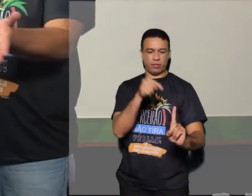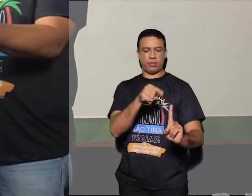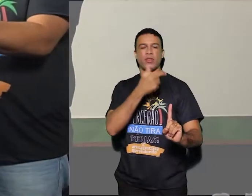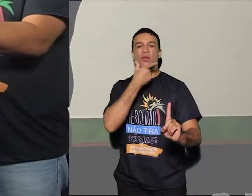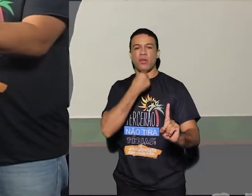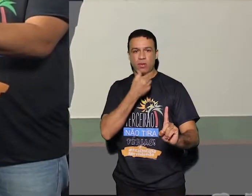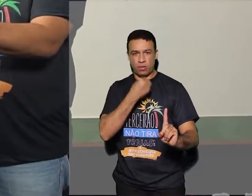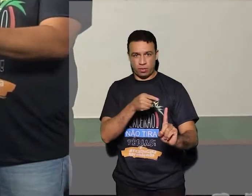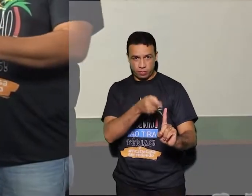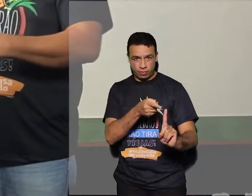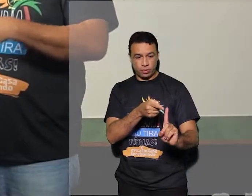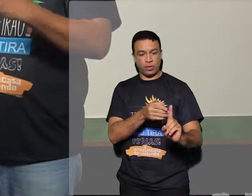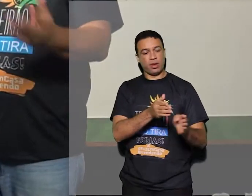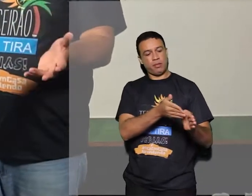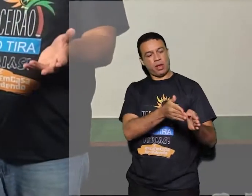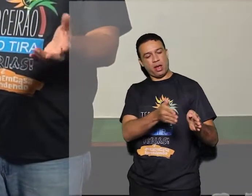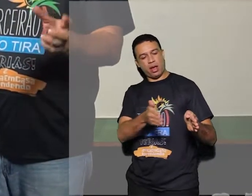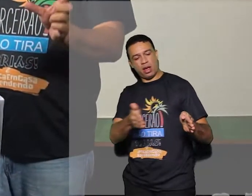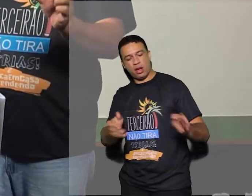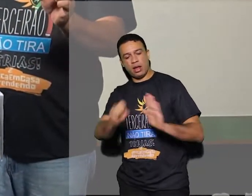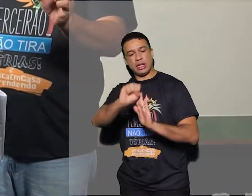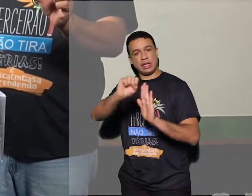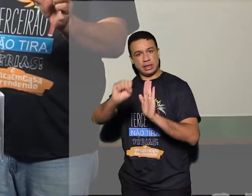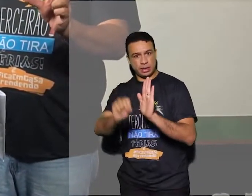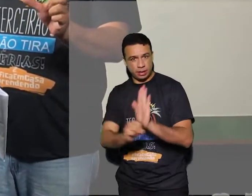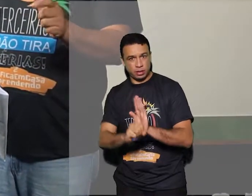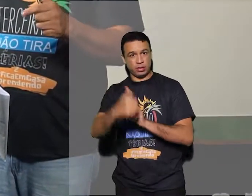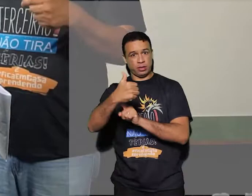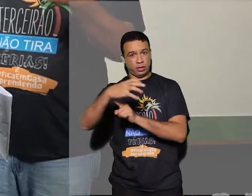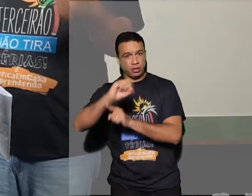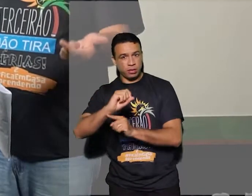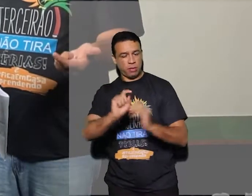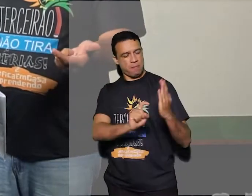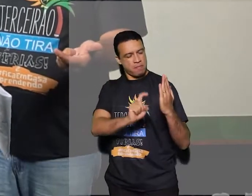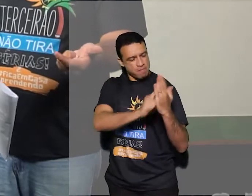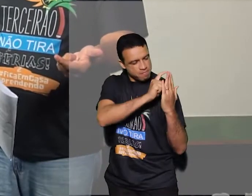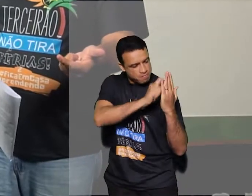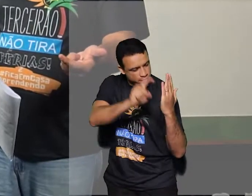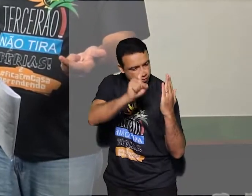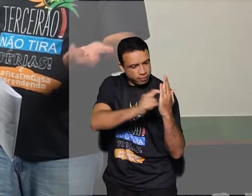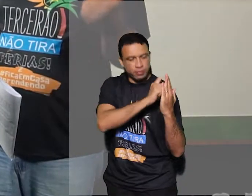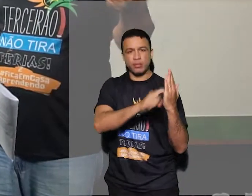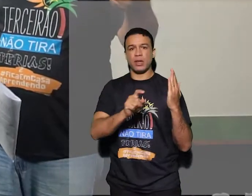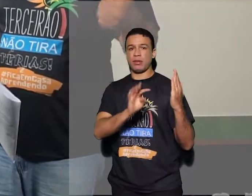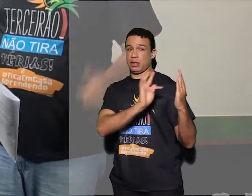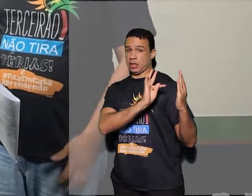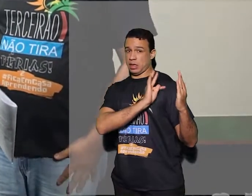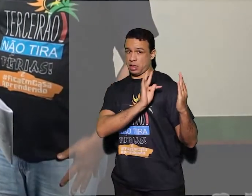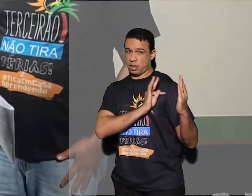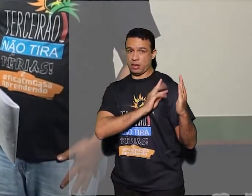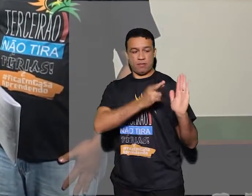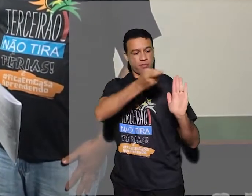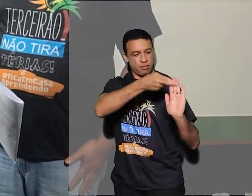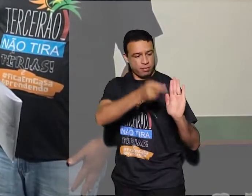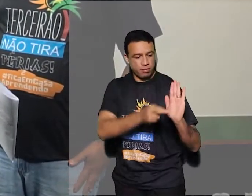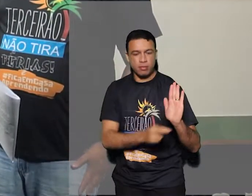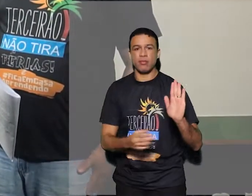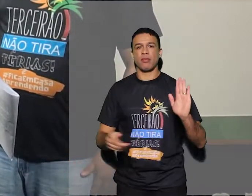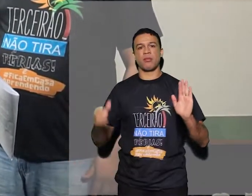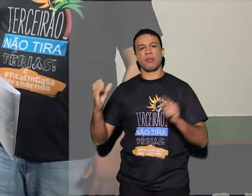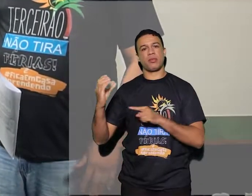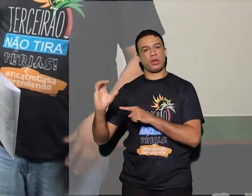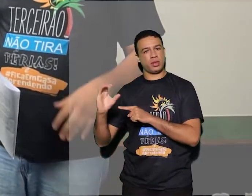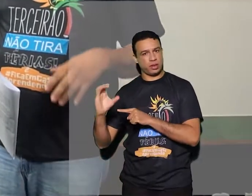estendendo até o final do século XIX com o impressionismo, que já vai ser pautado em regras técnicas e científicas. Ok?